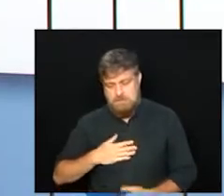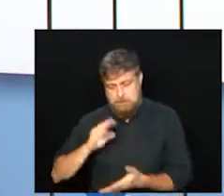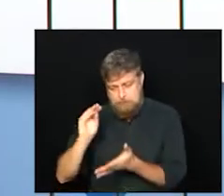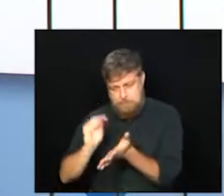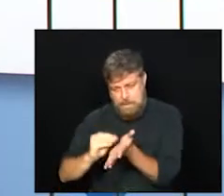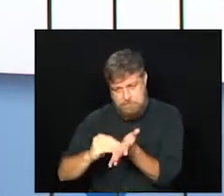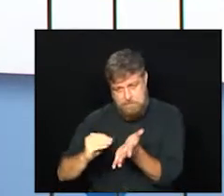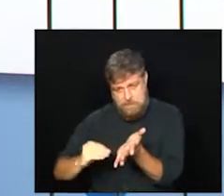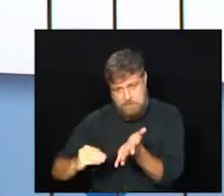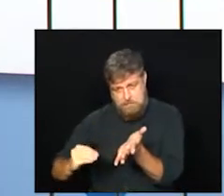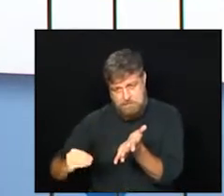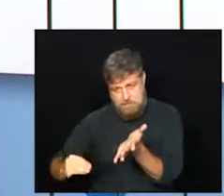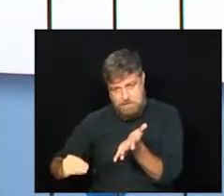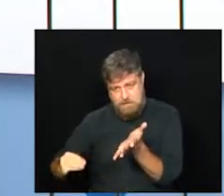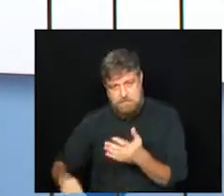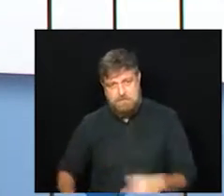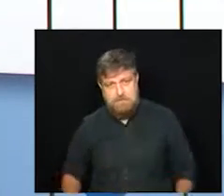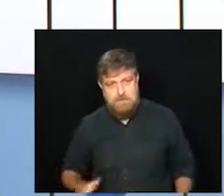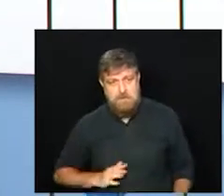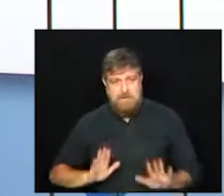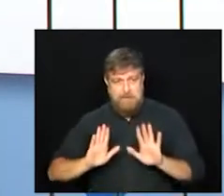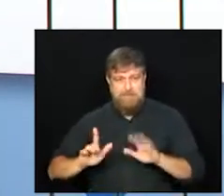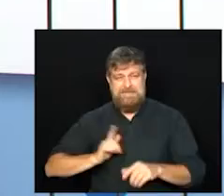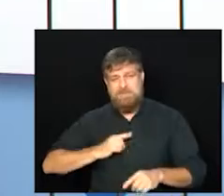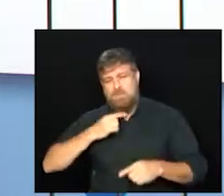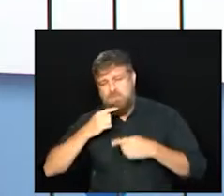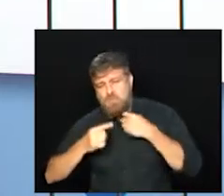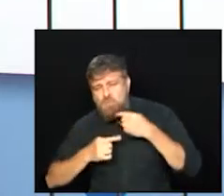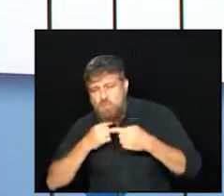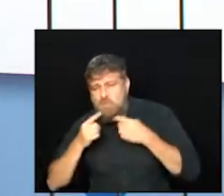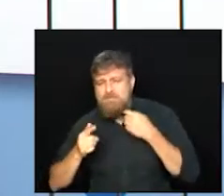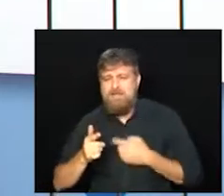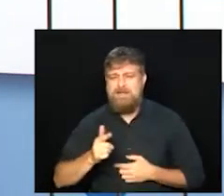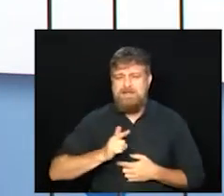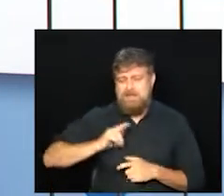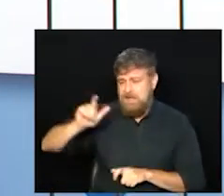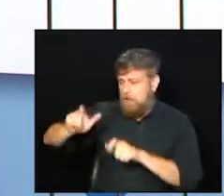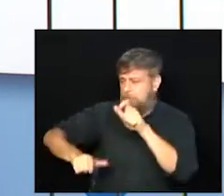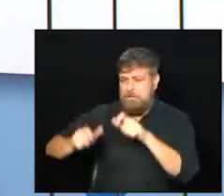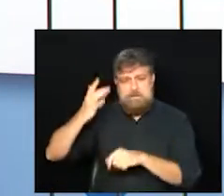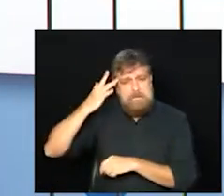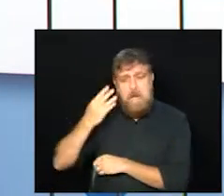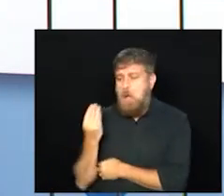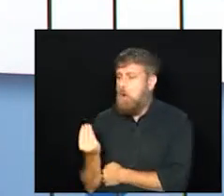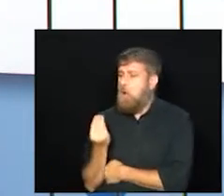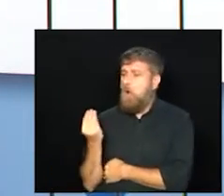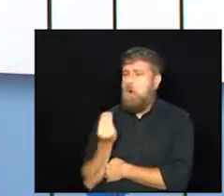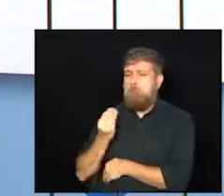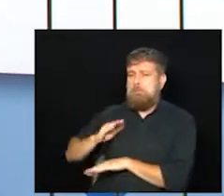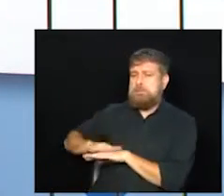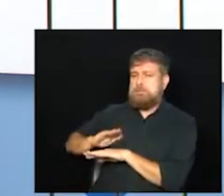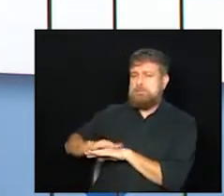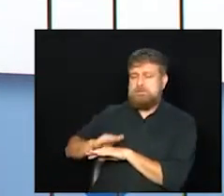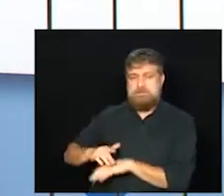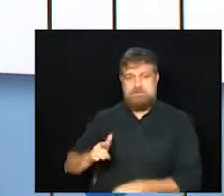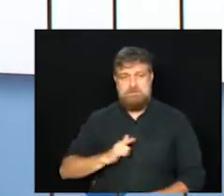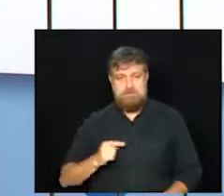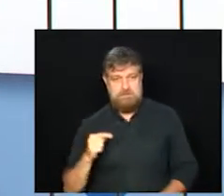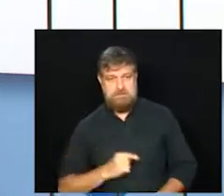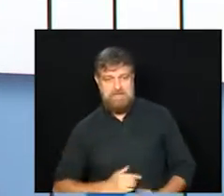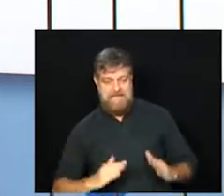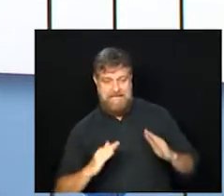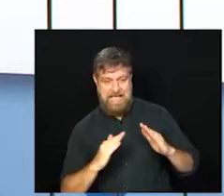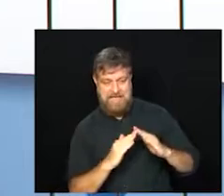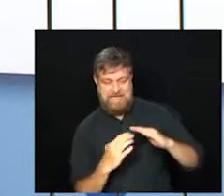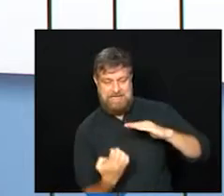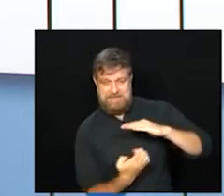e atualizar. Mas como há muitas dúvidas, como há muita gente que não sabe como fazer, a Casa do Empreendedor,